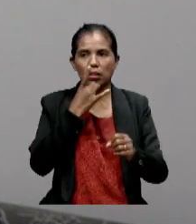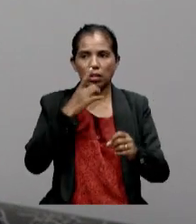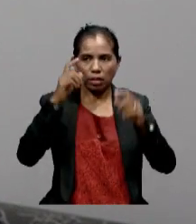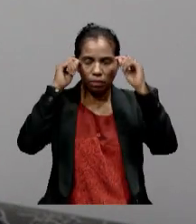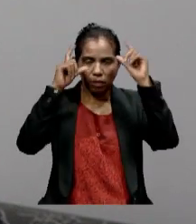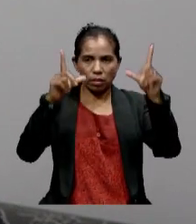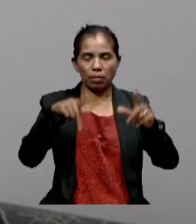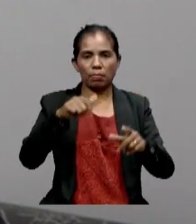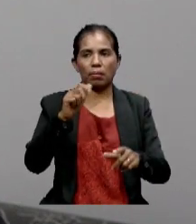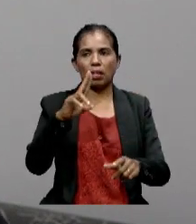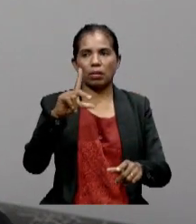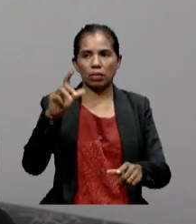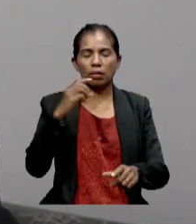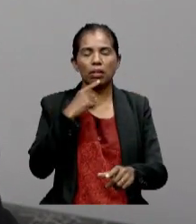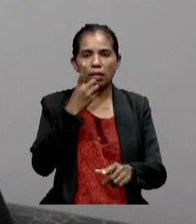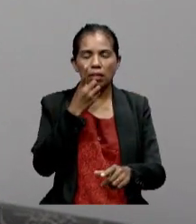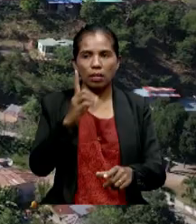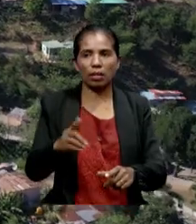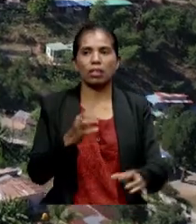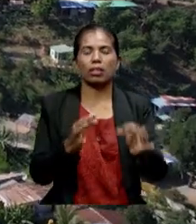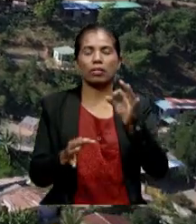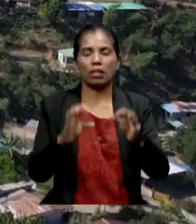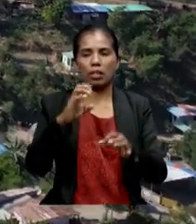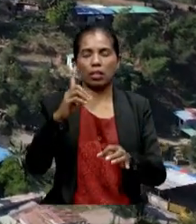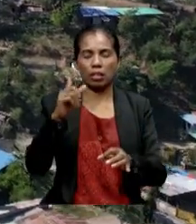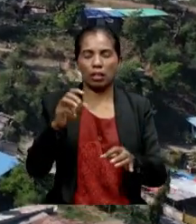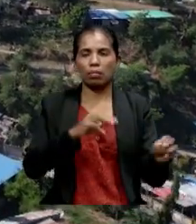Timor-Leste Paulo da Silva deklara, maske DTL muda